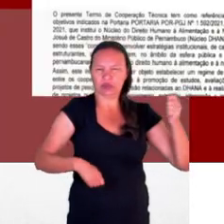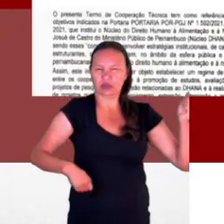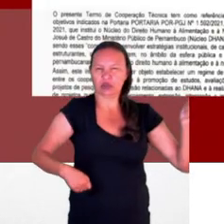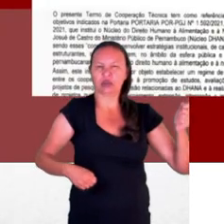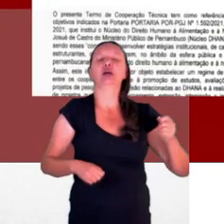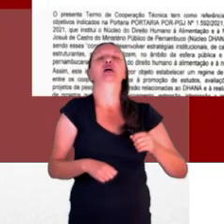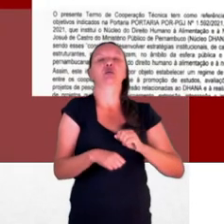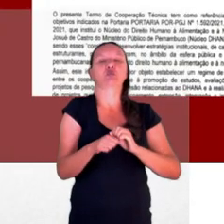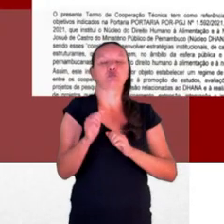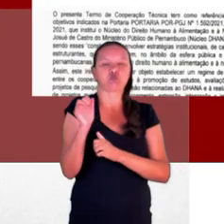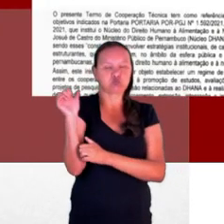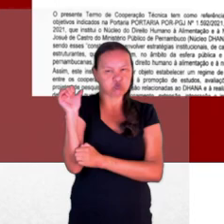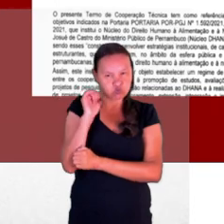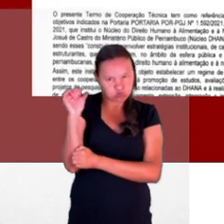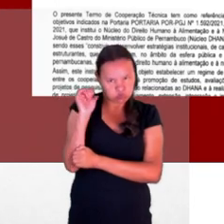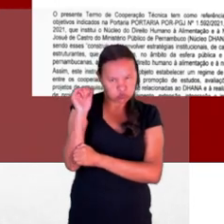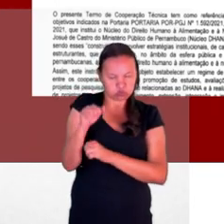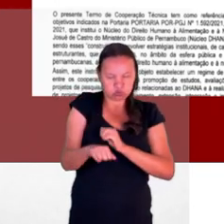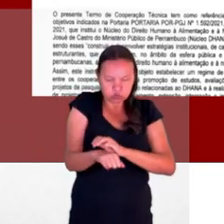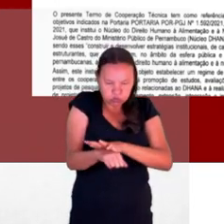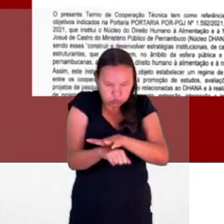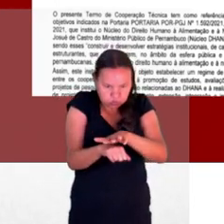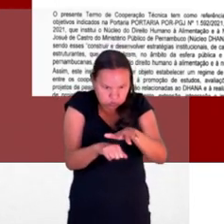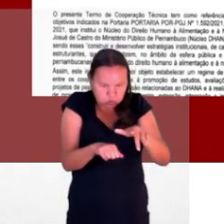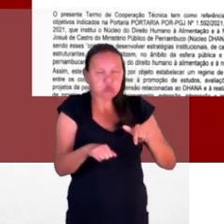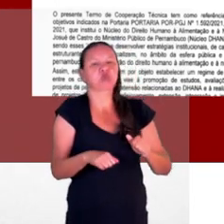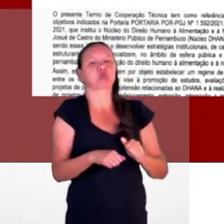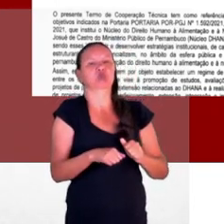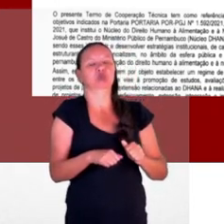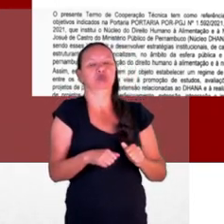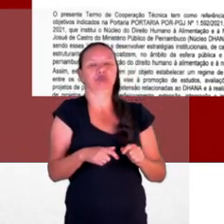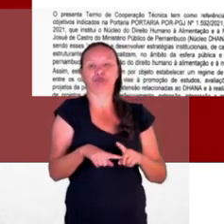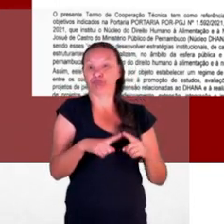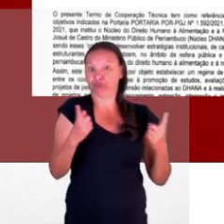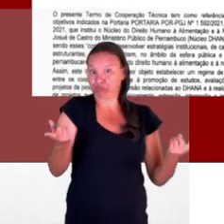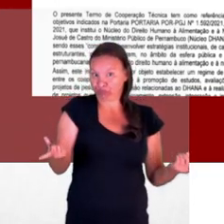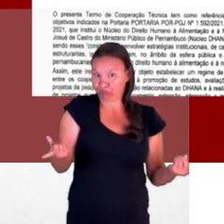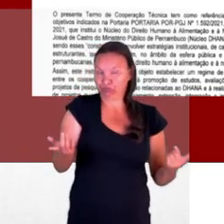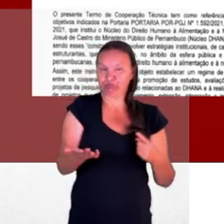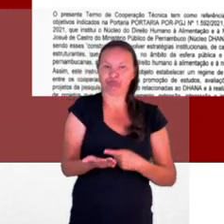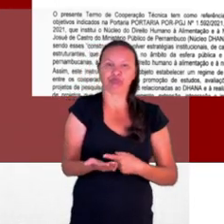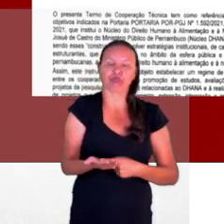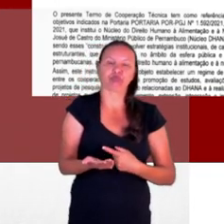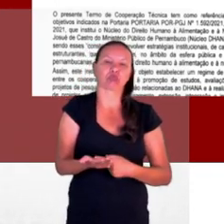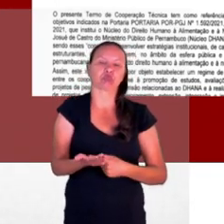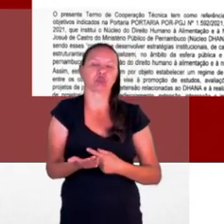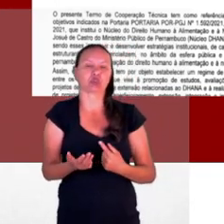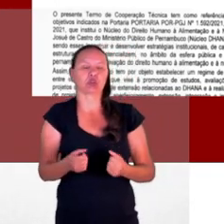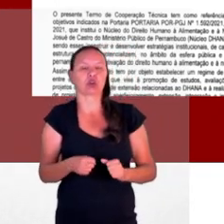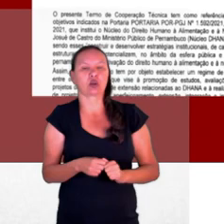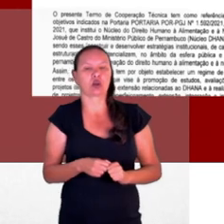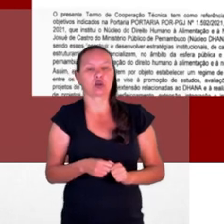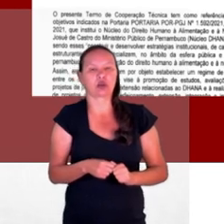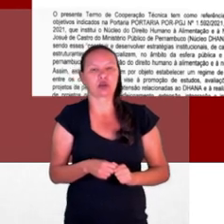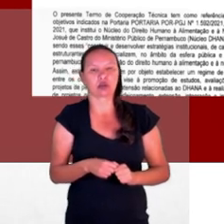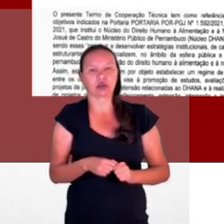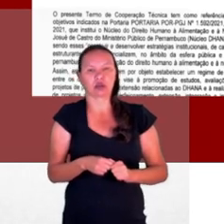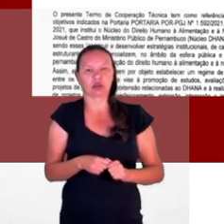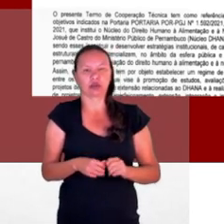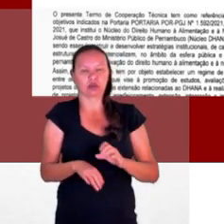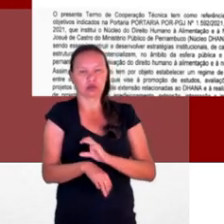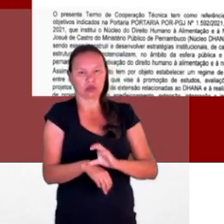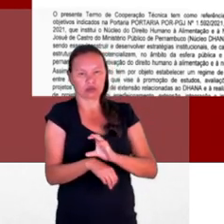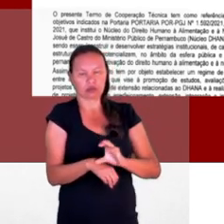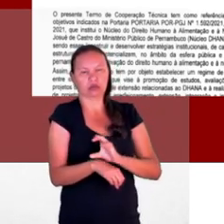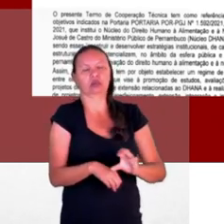de pandemia eh por essa lógica da incompletude institucional eh nenhuma instituição se